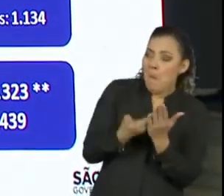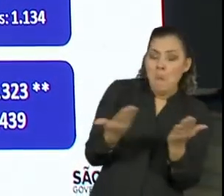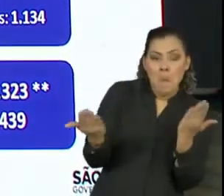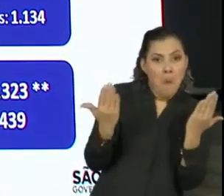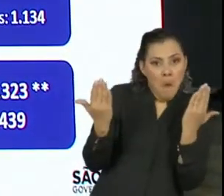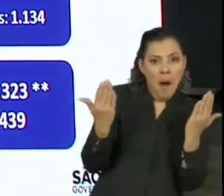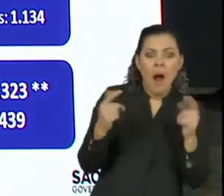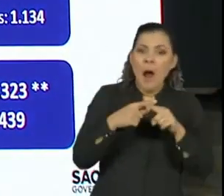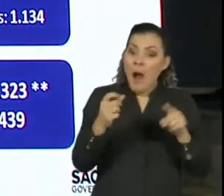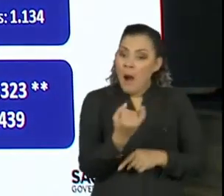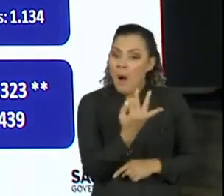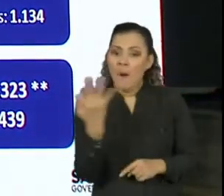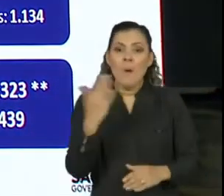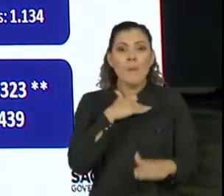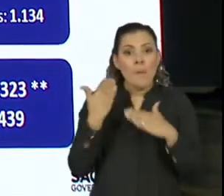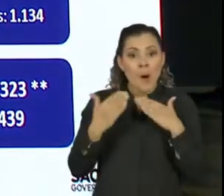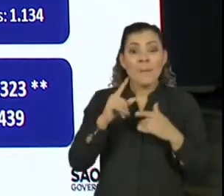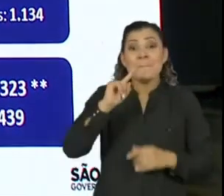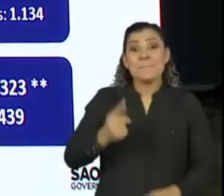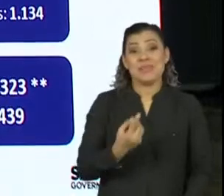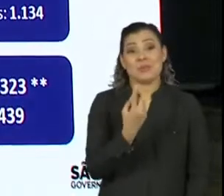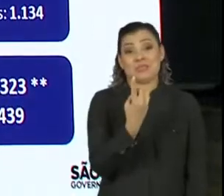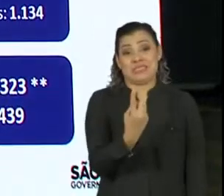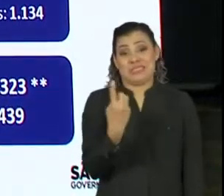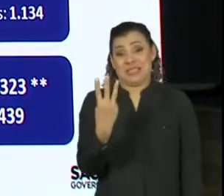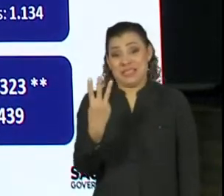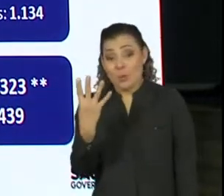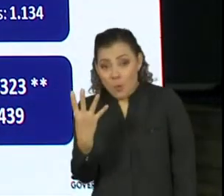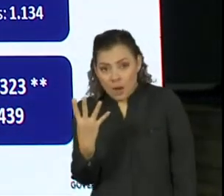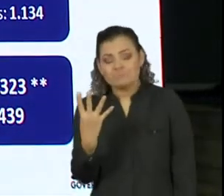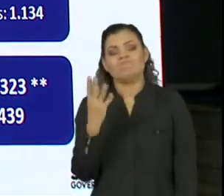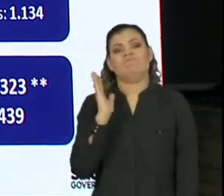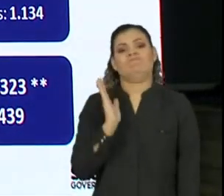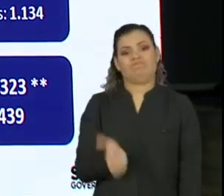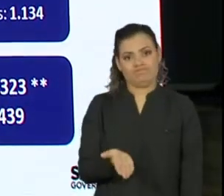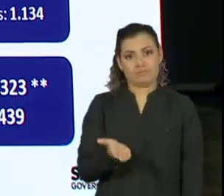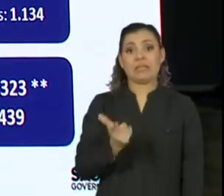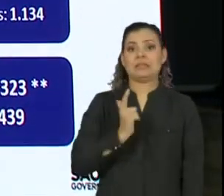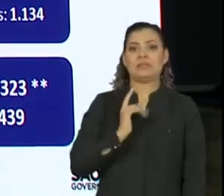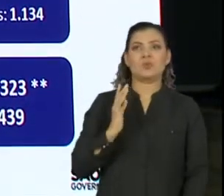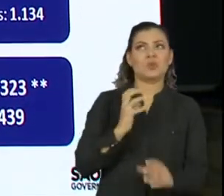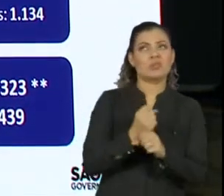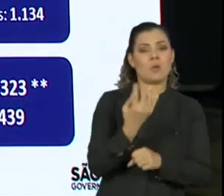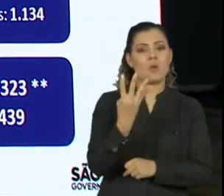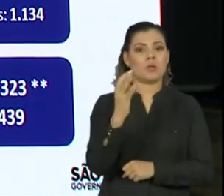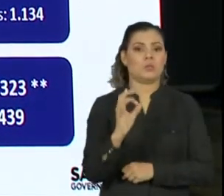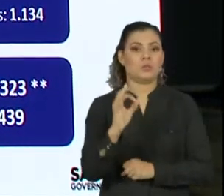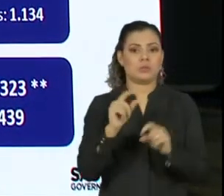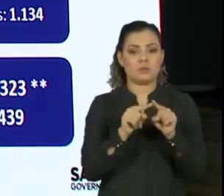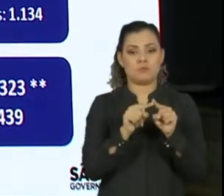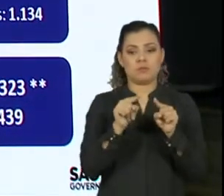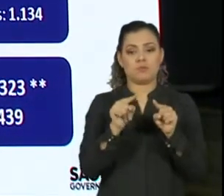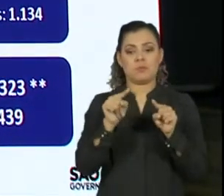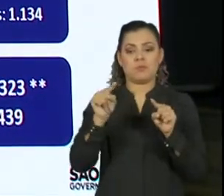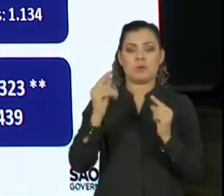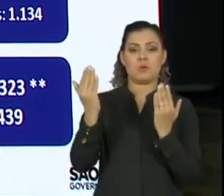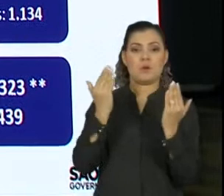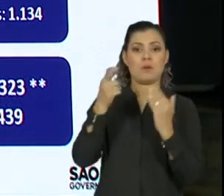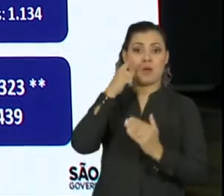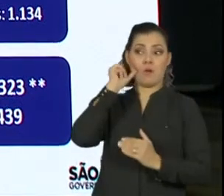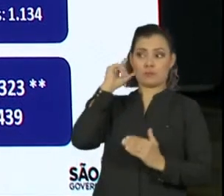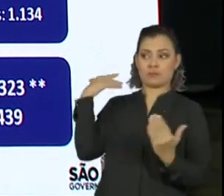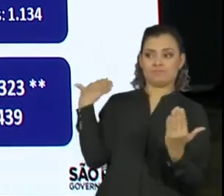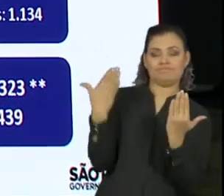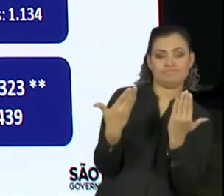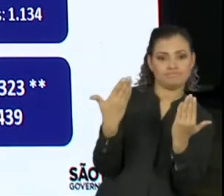E número de óbitos de 1.134, o que deu um acréscimo de 4% em relação a ontem.